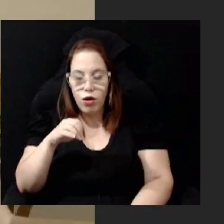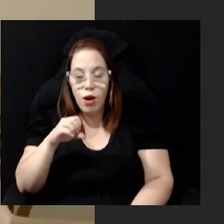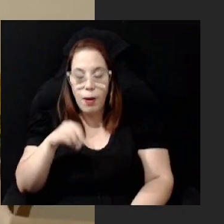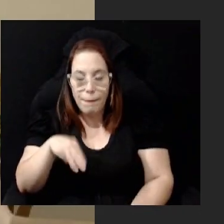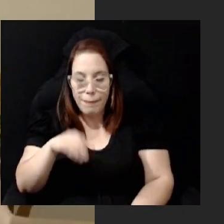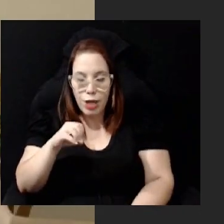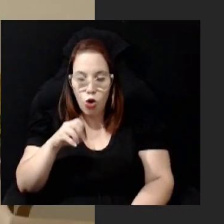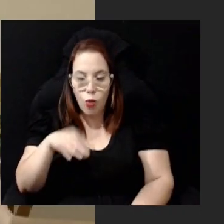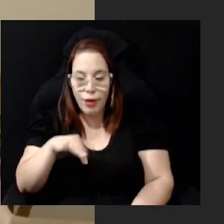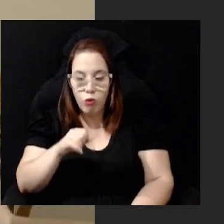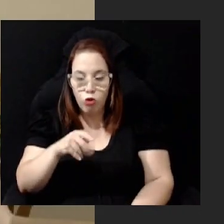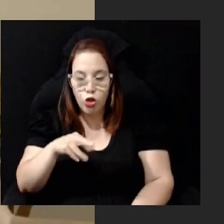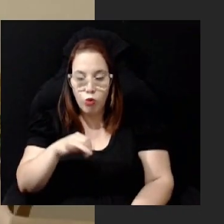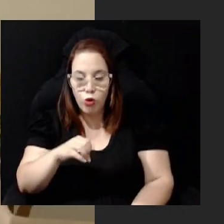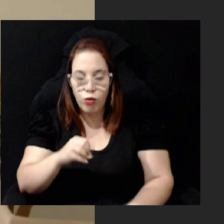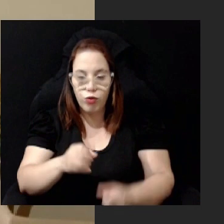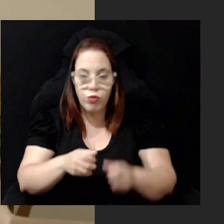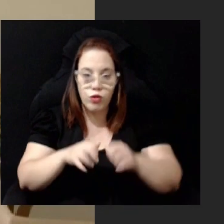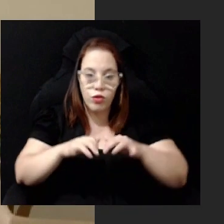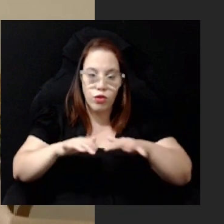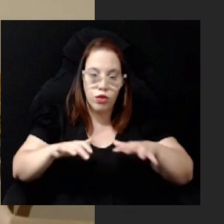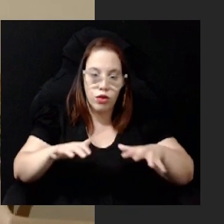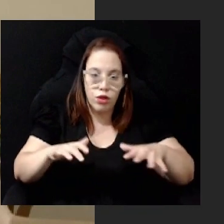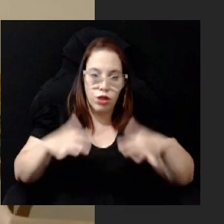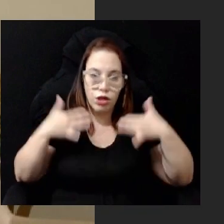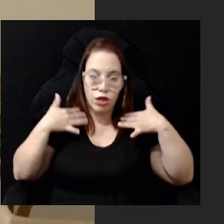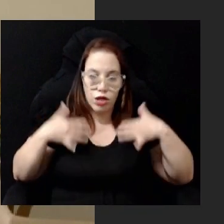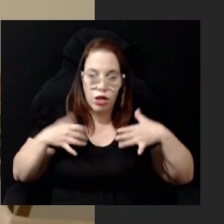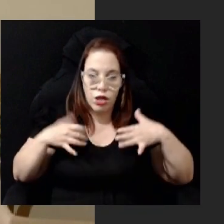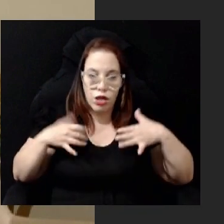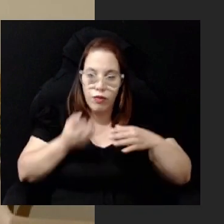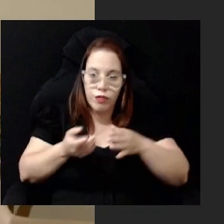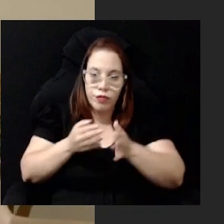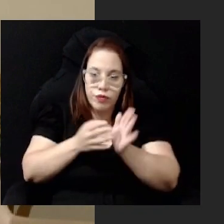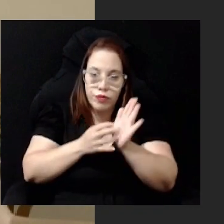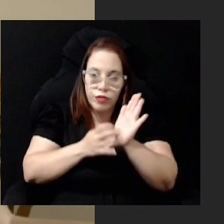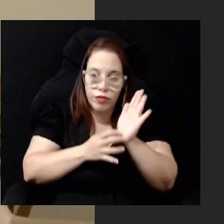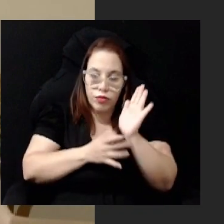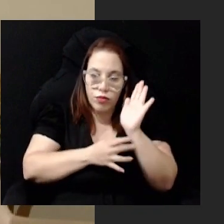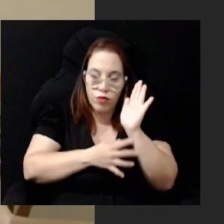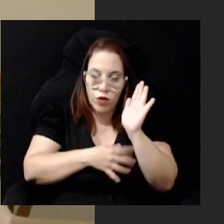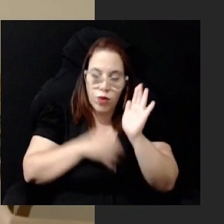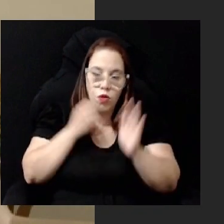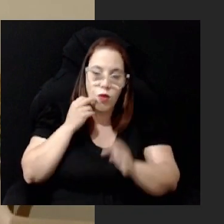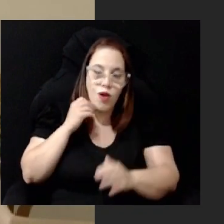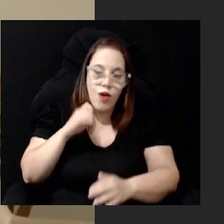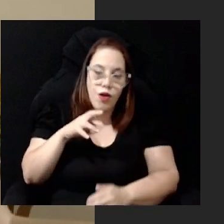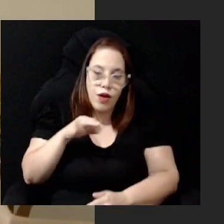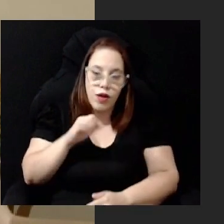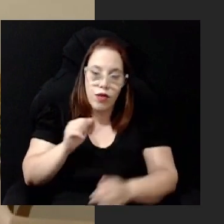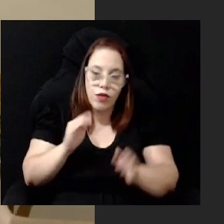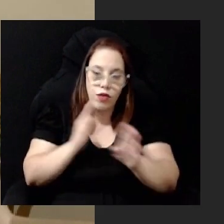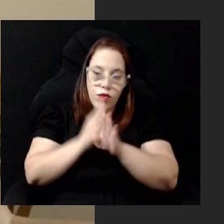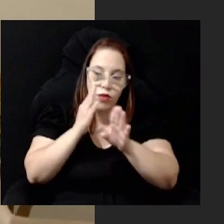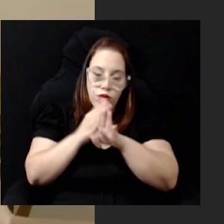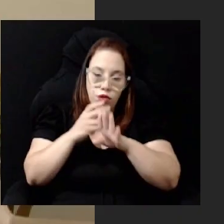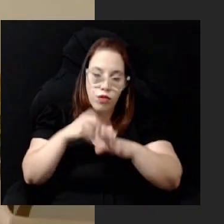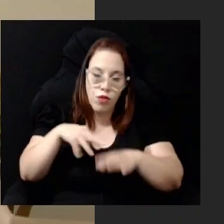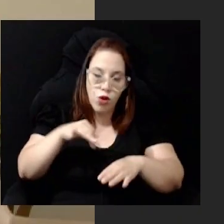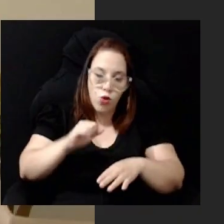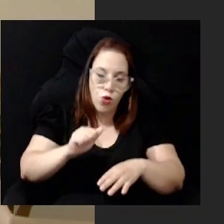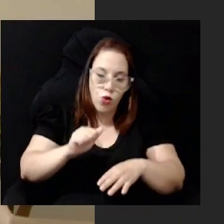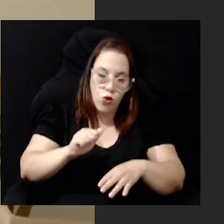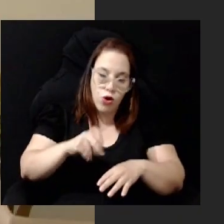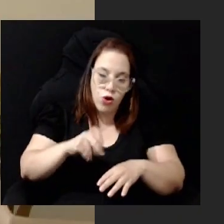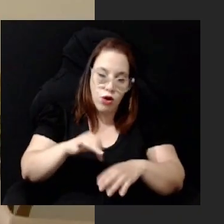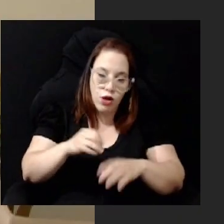um tumor que geralmente ele vem das linhagens sanguíneas, ele vem do plasmócito, que é uma célula que a gente encontra na medula óssea, que